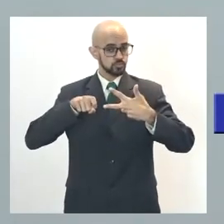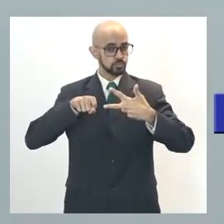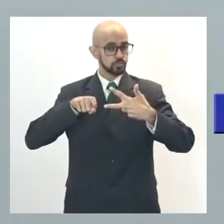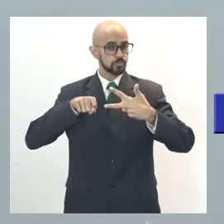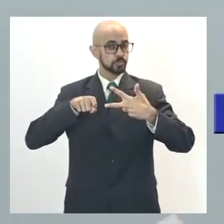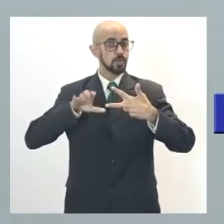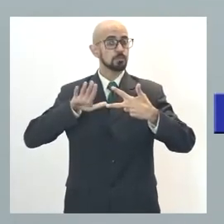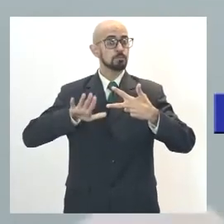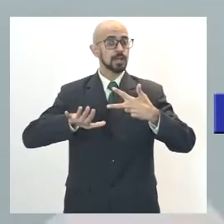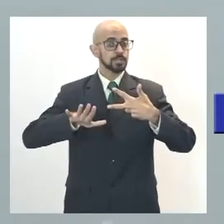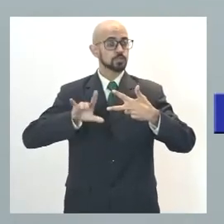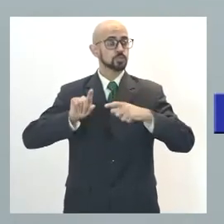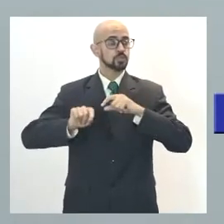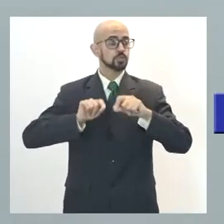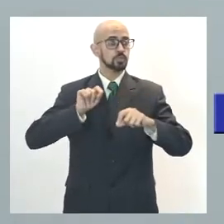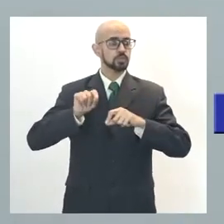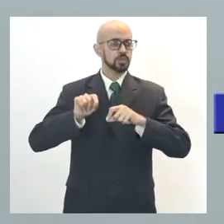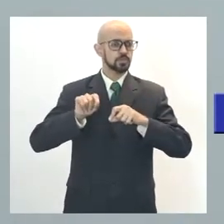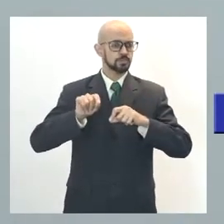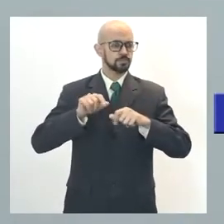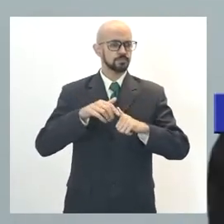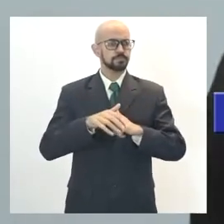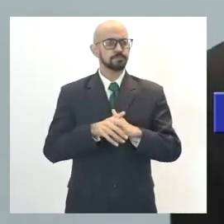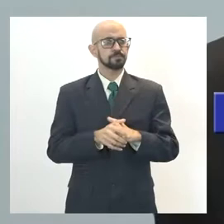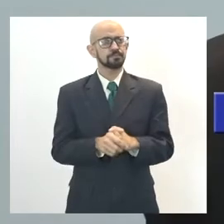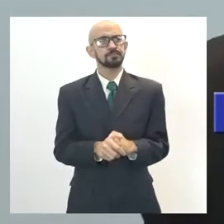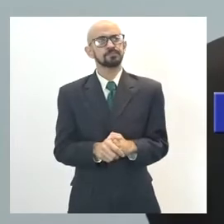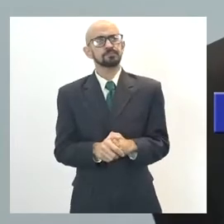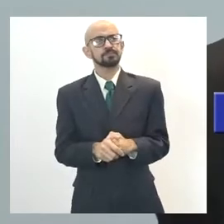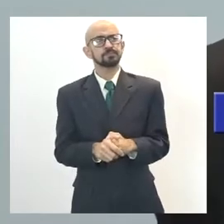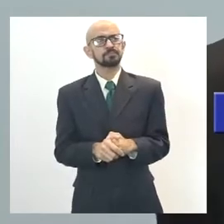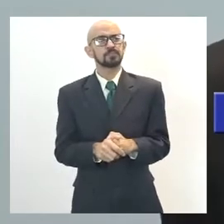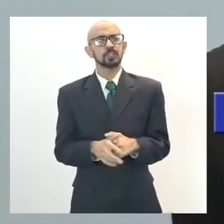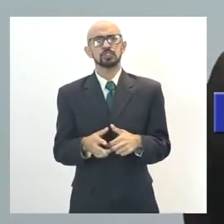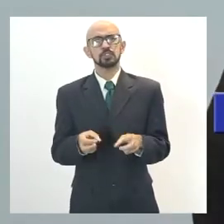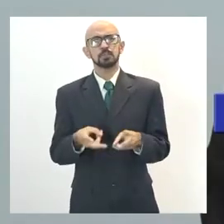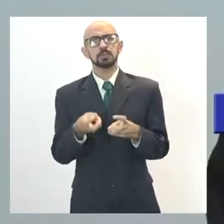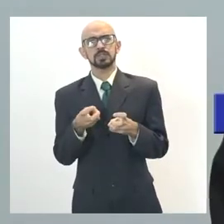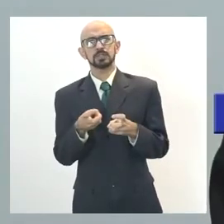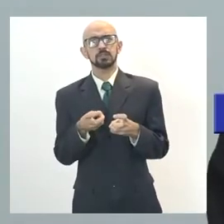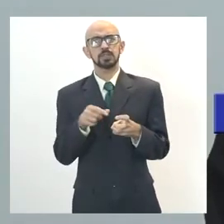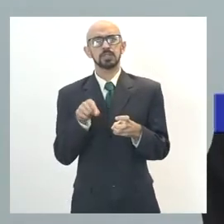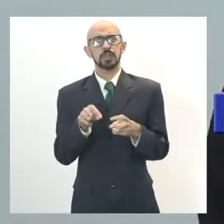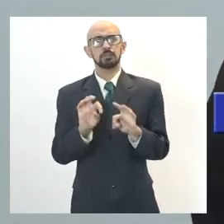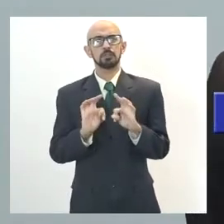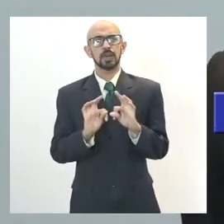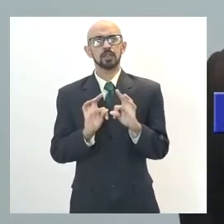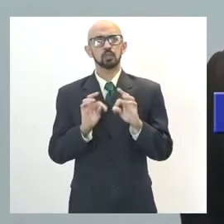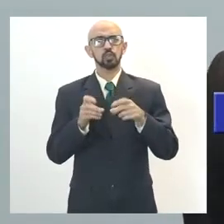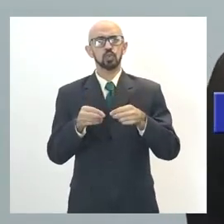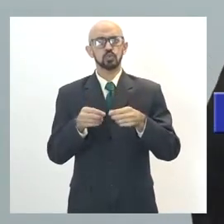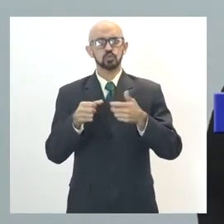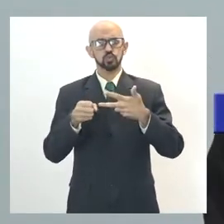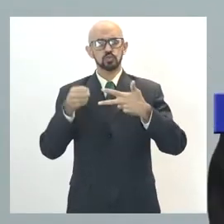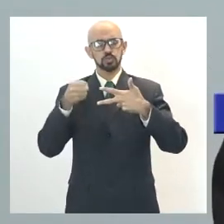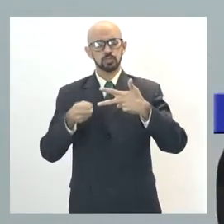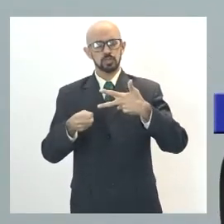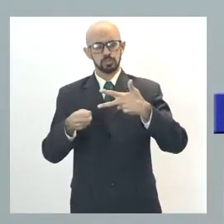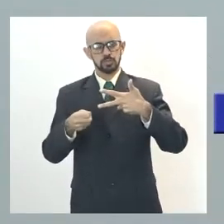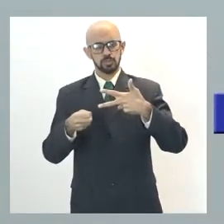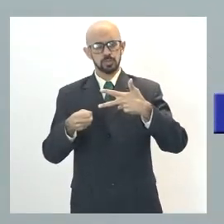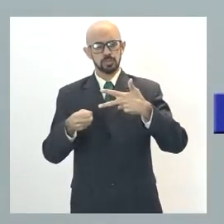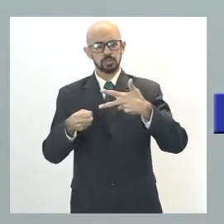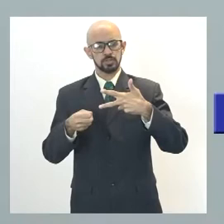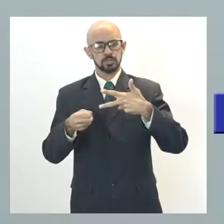já emenda tramitando o que incorpora os demais poderes além do